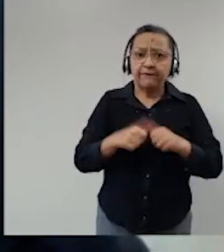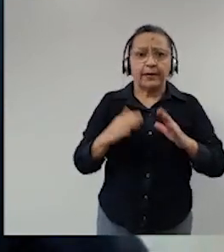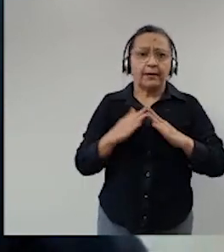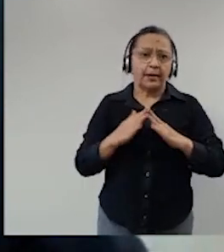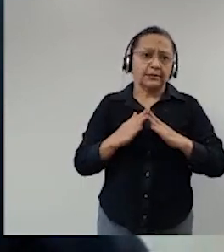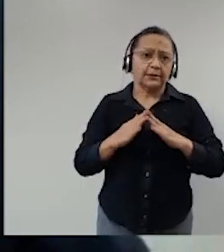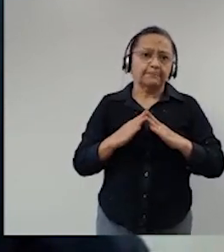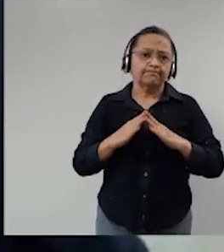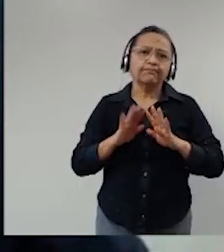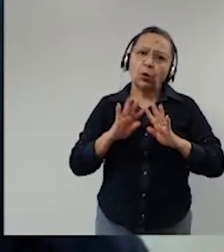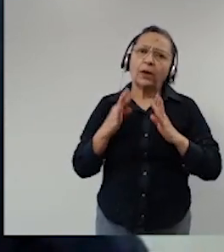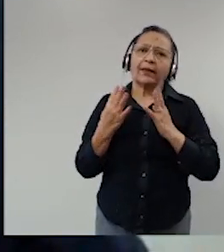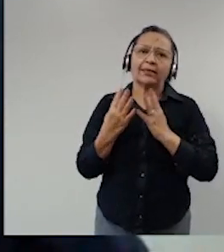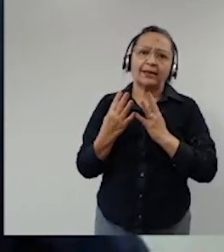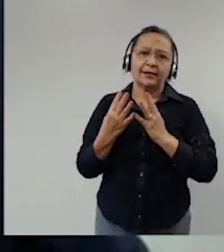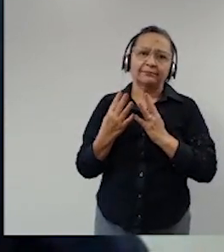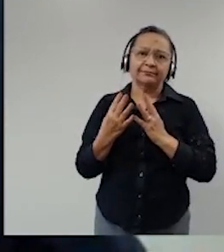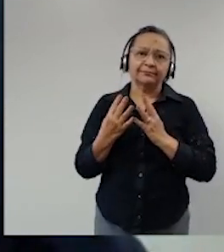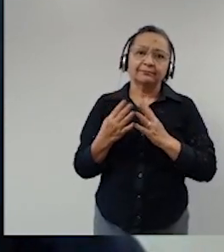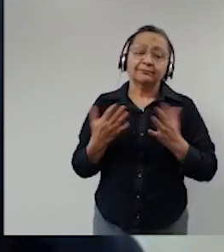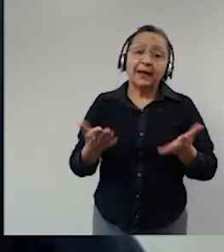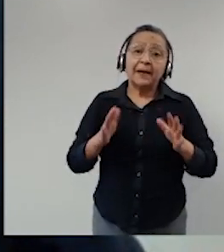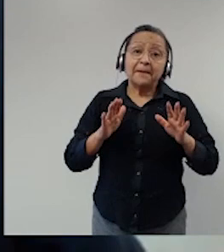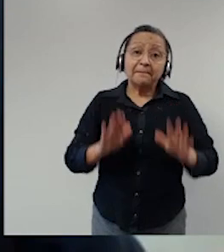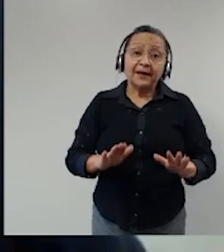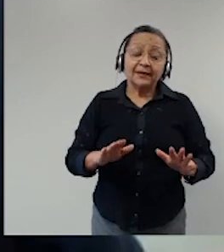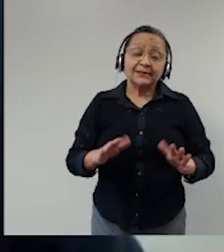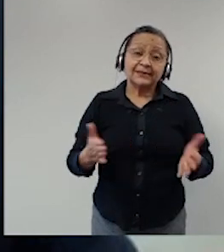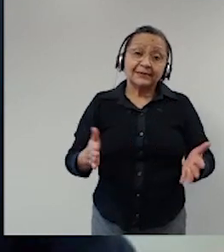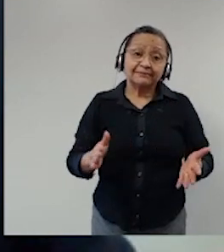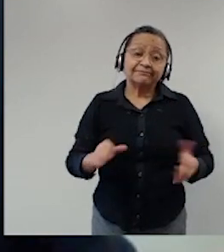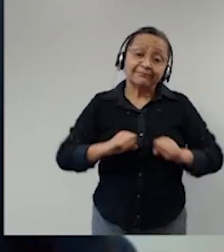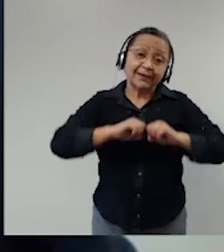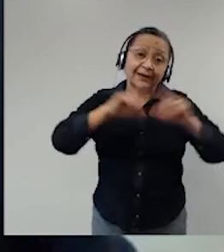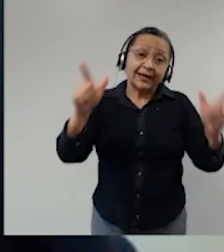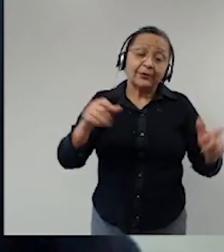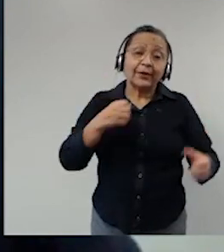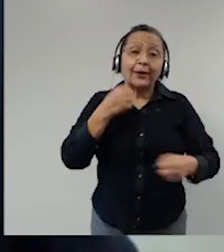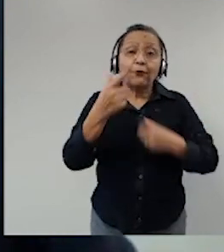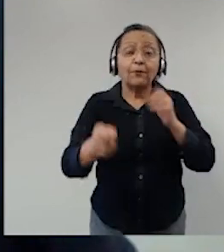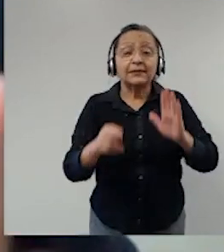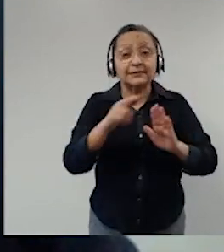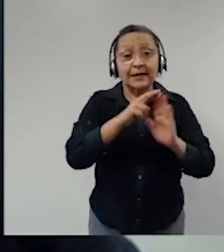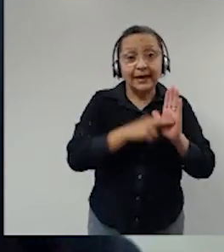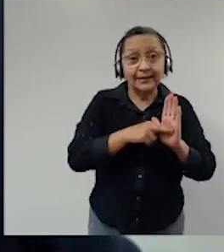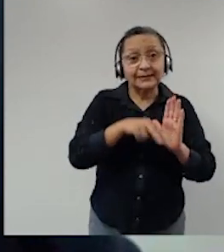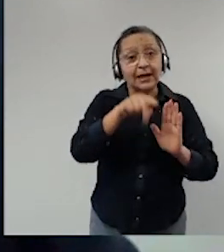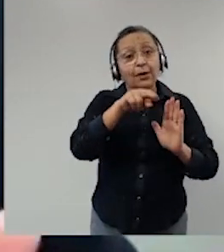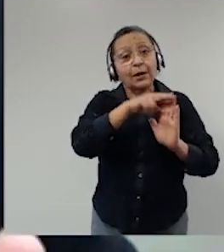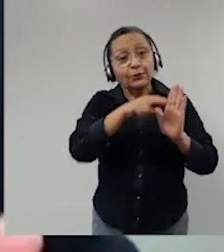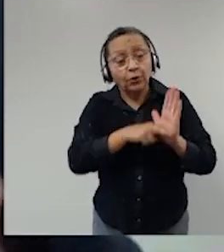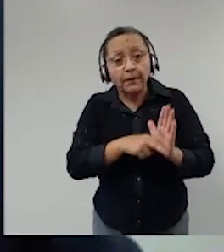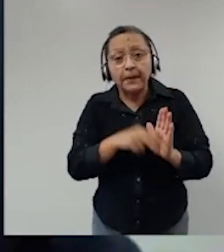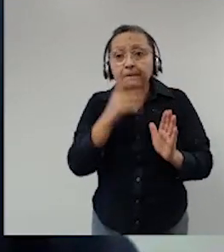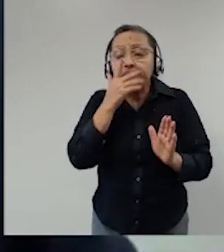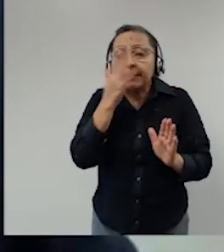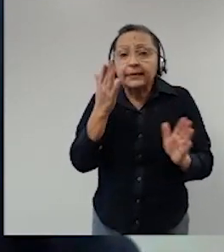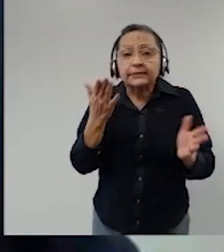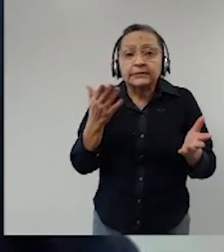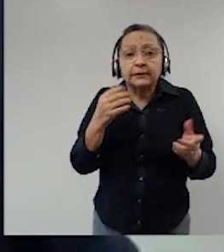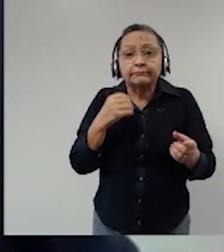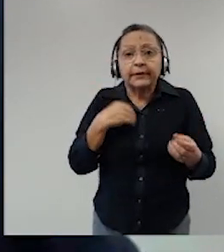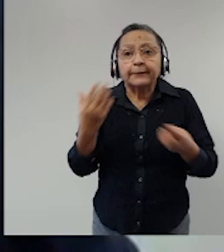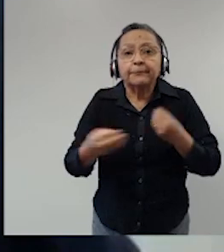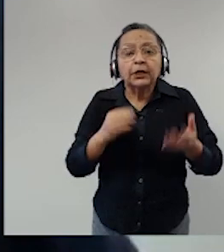isolamento social. Mas é evidente que medidas de isolamento social acabam restringindo a liberdade de circulação,